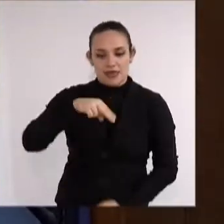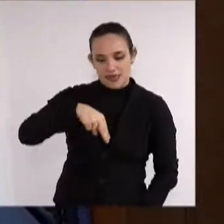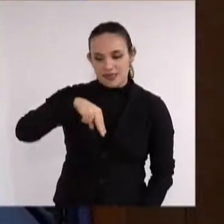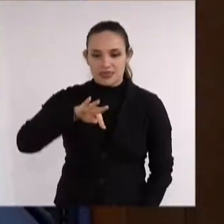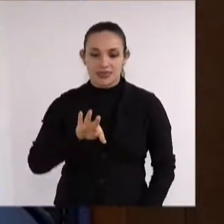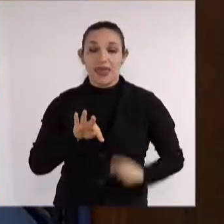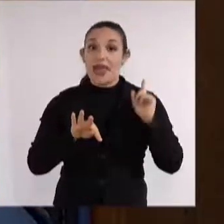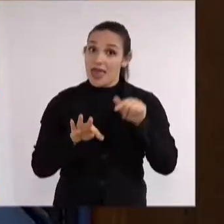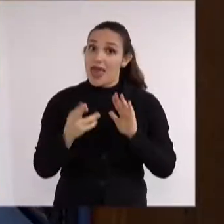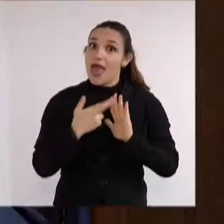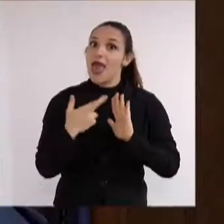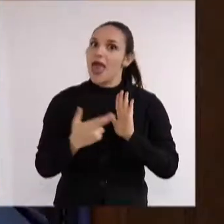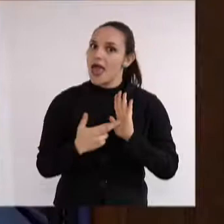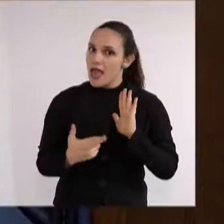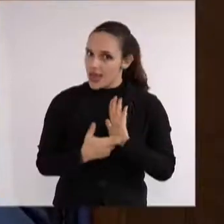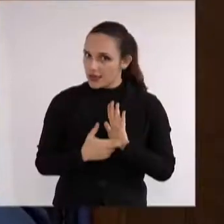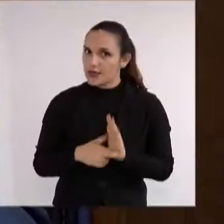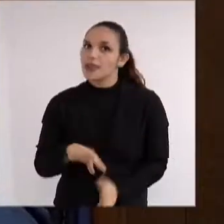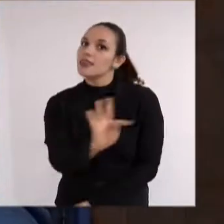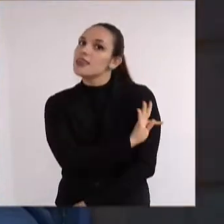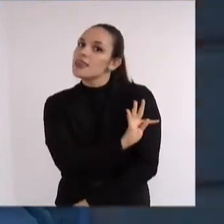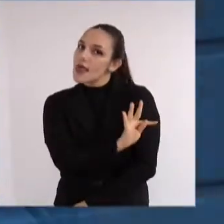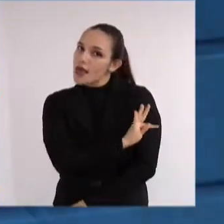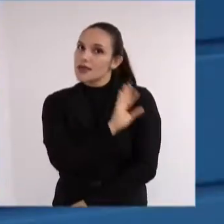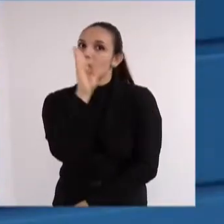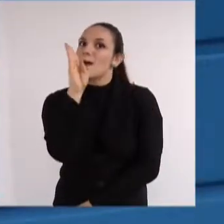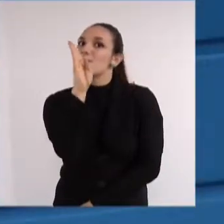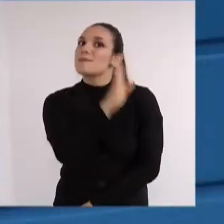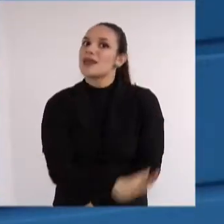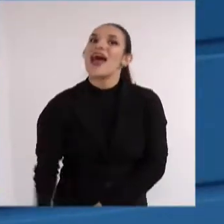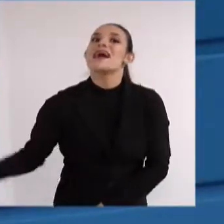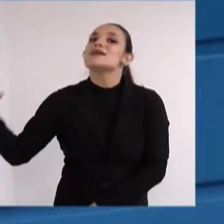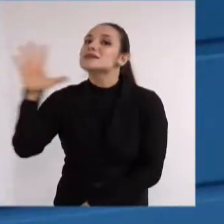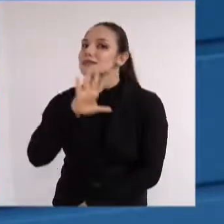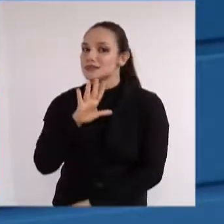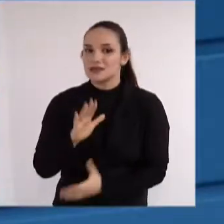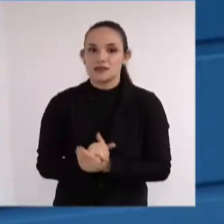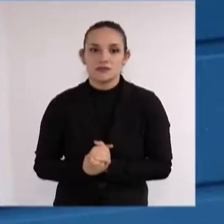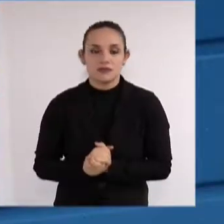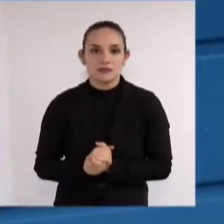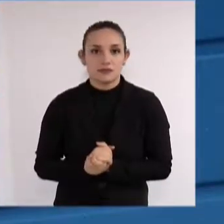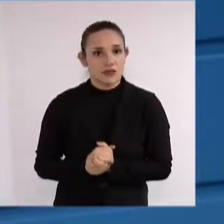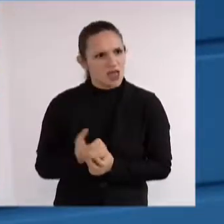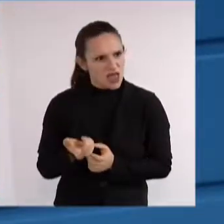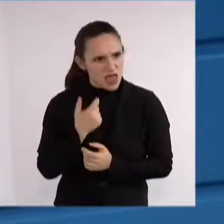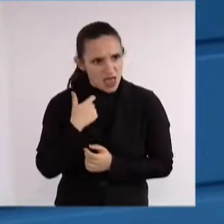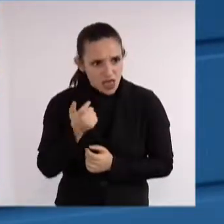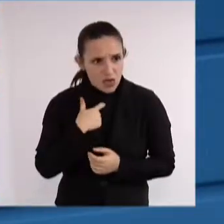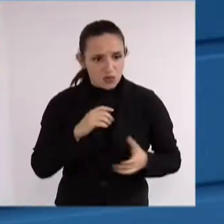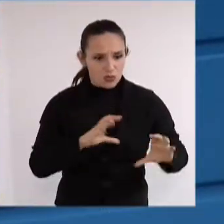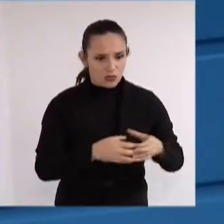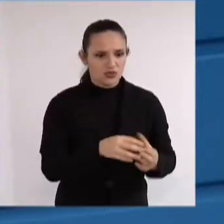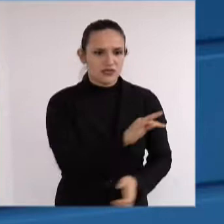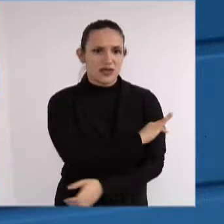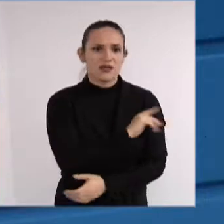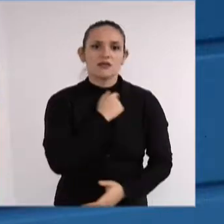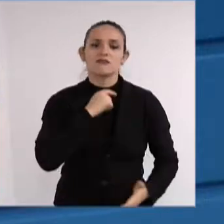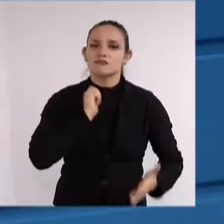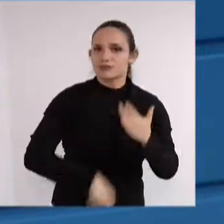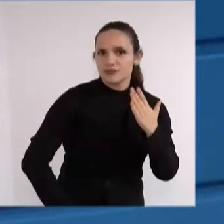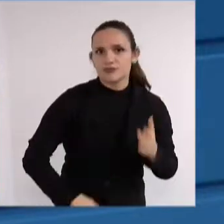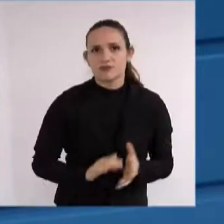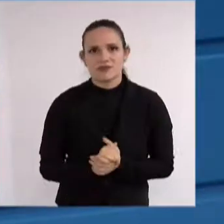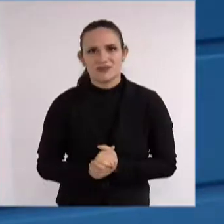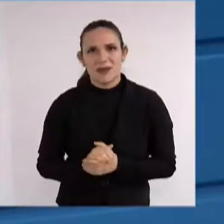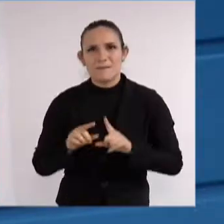é a norma técnica brasileira. Os méritos, as comissões deram, eu assinei também, votei favorável. Agora eu vou votar